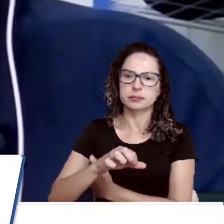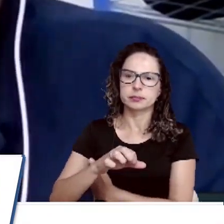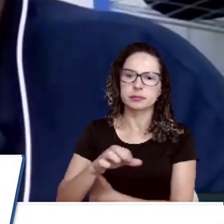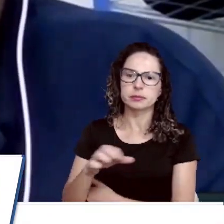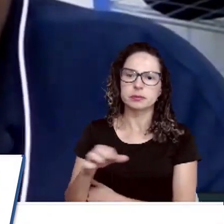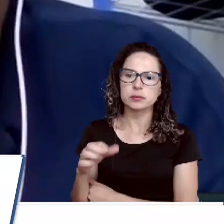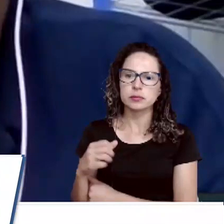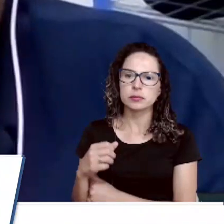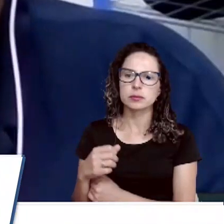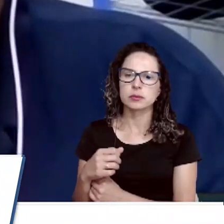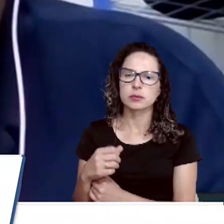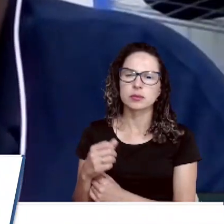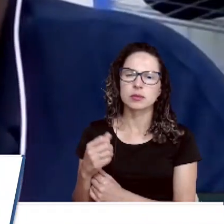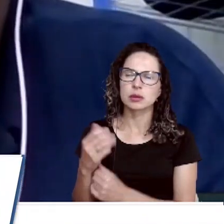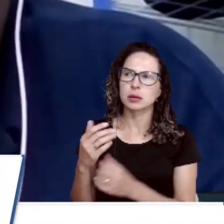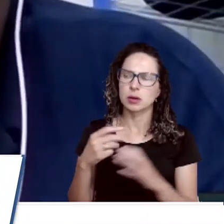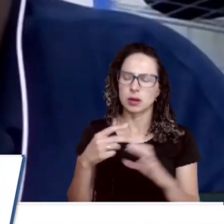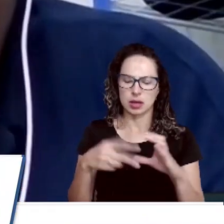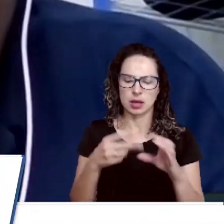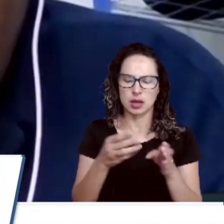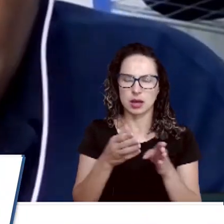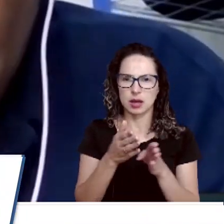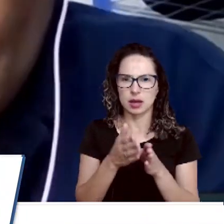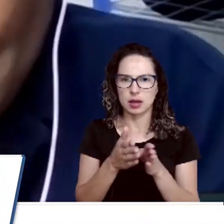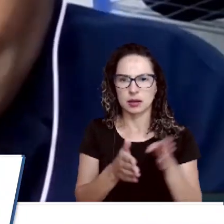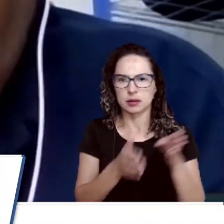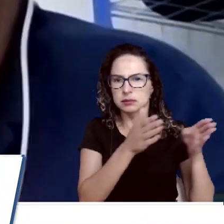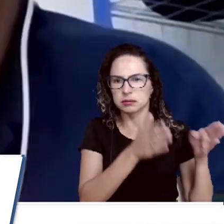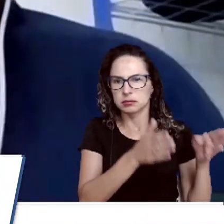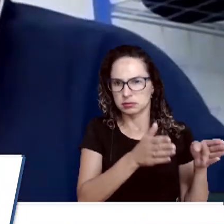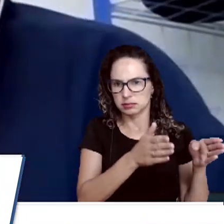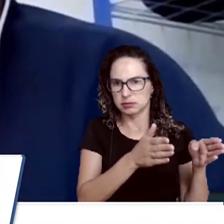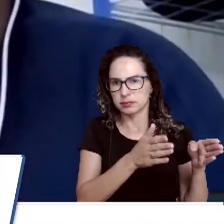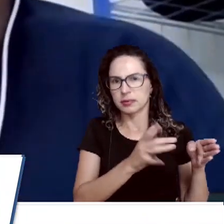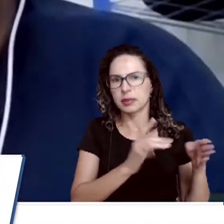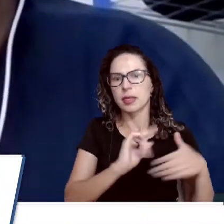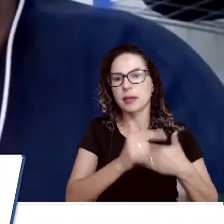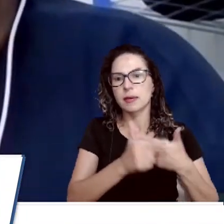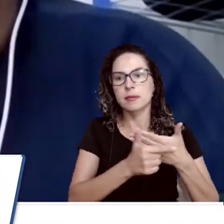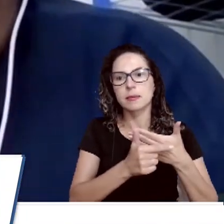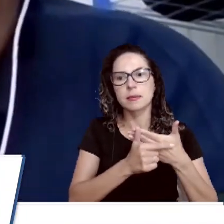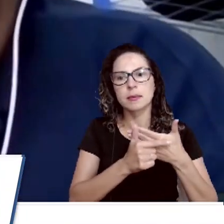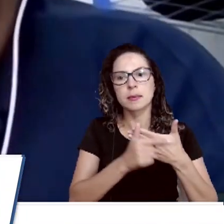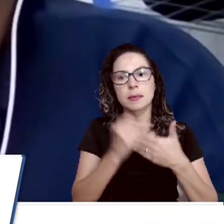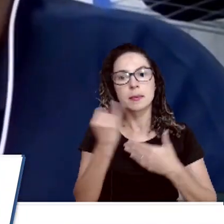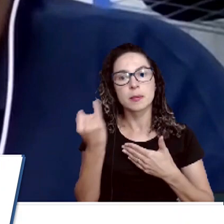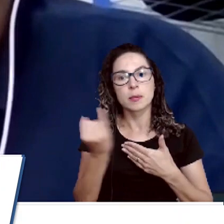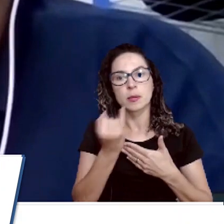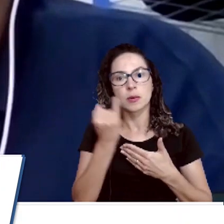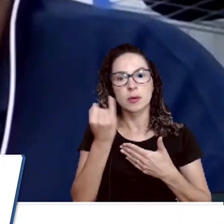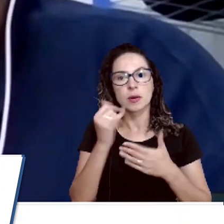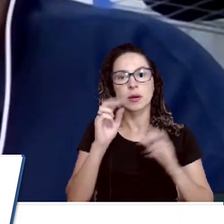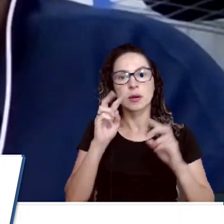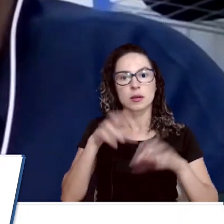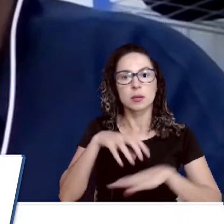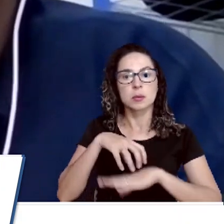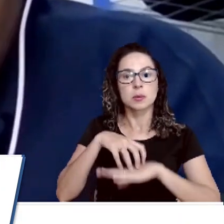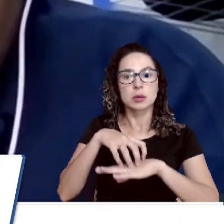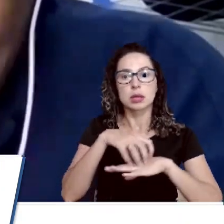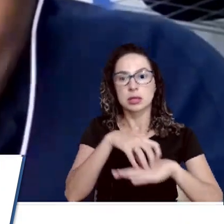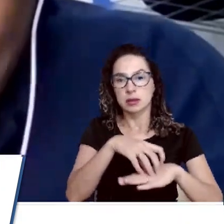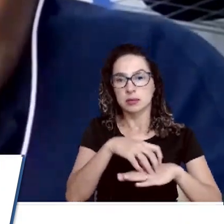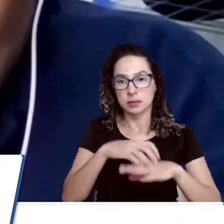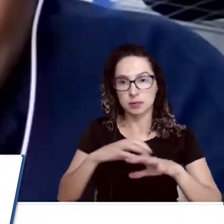A Câmara passada teve um papel fundamental na questão do transporte público.